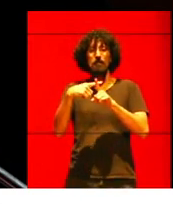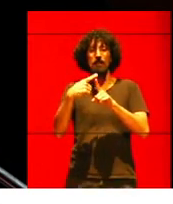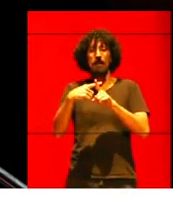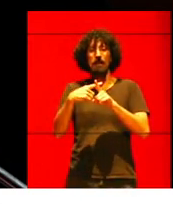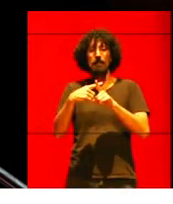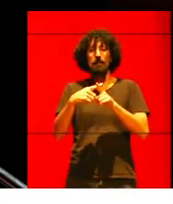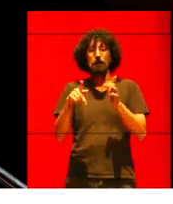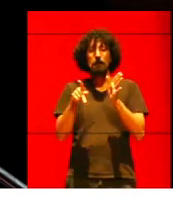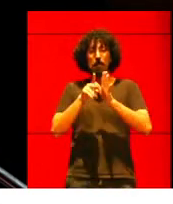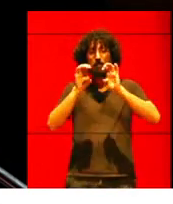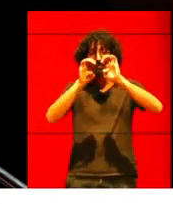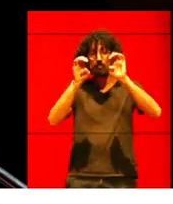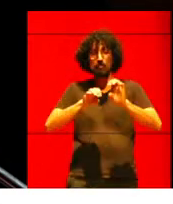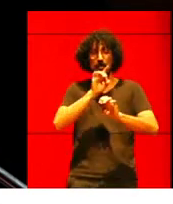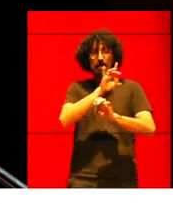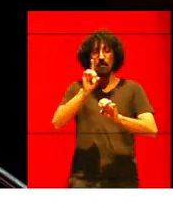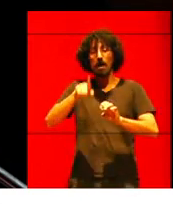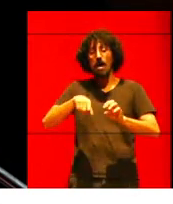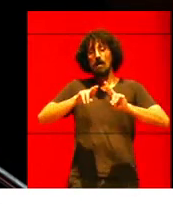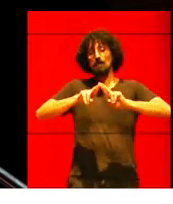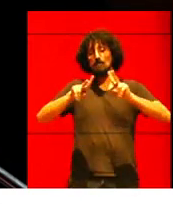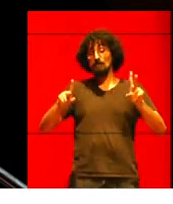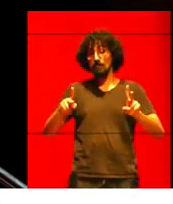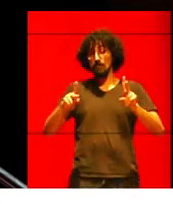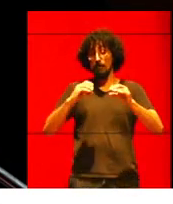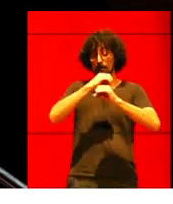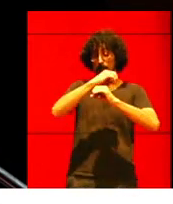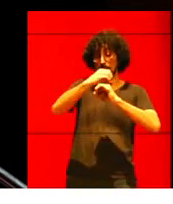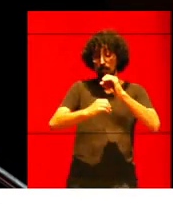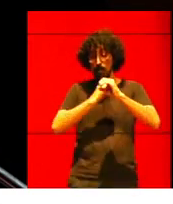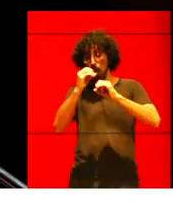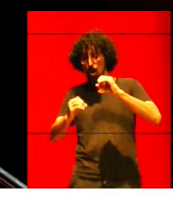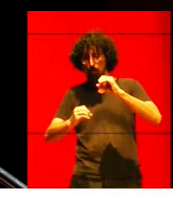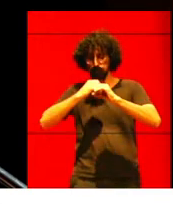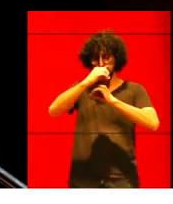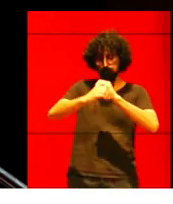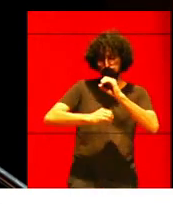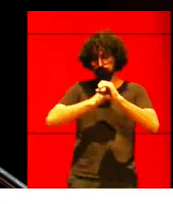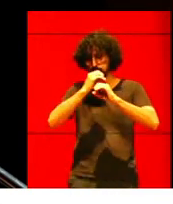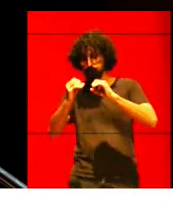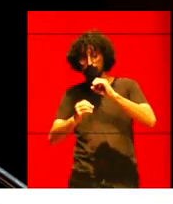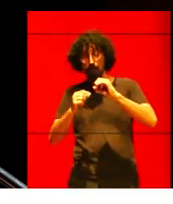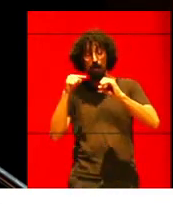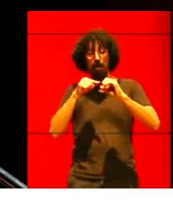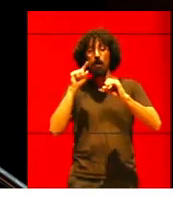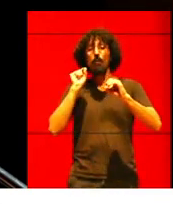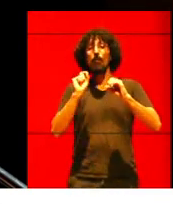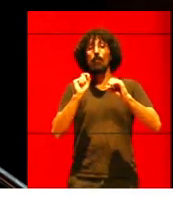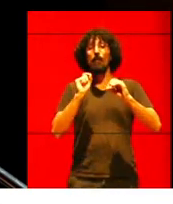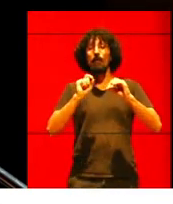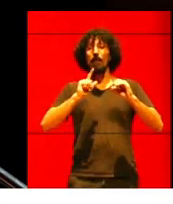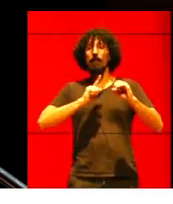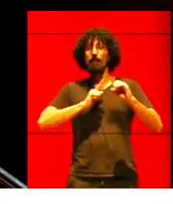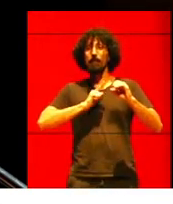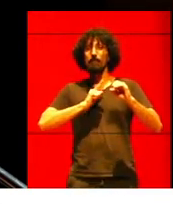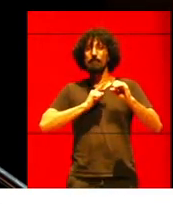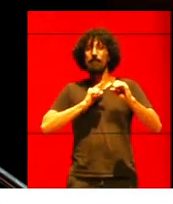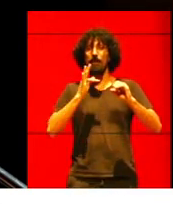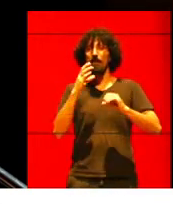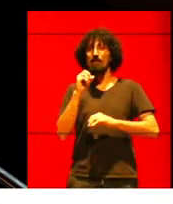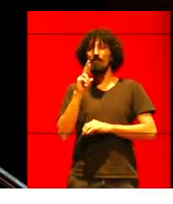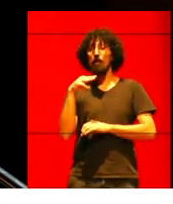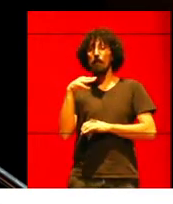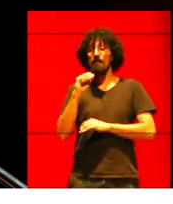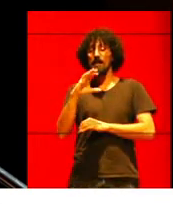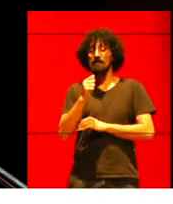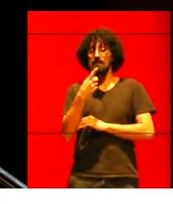de cada um deles é diferente. A molécula, quando ela tem a formação espacial, ela tem uma conformação diferente. E